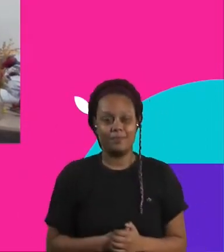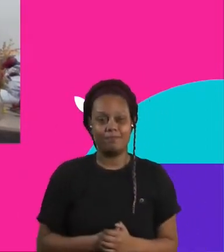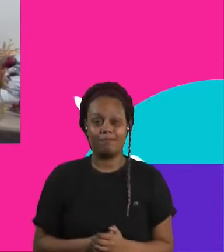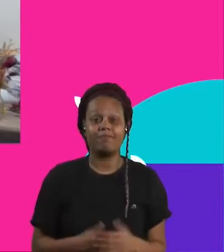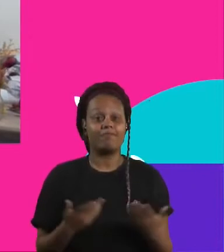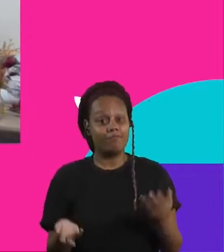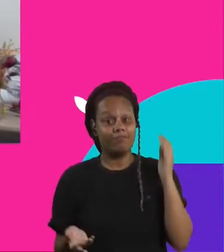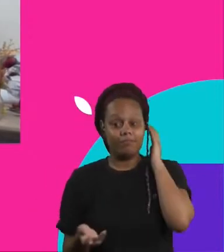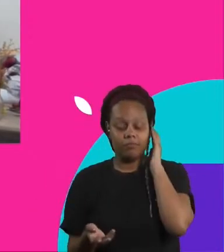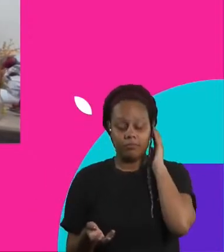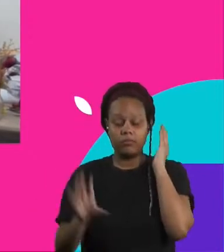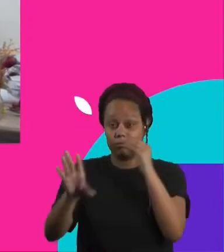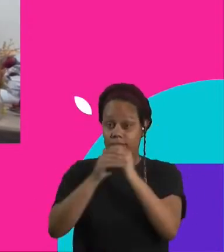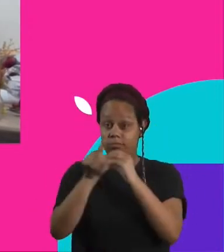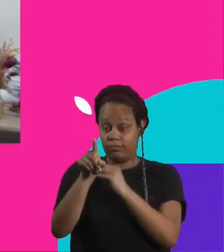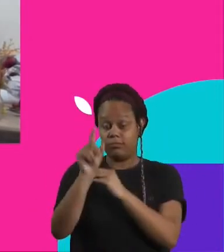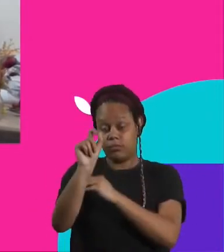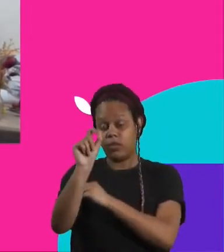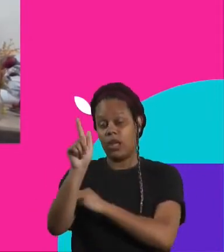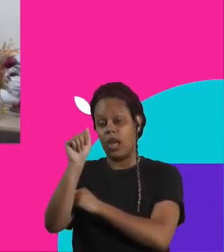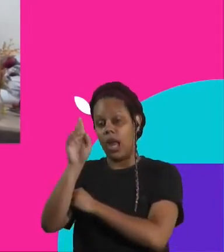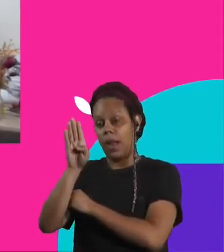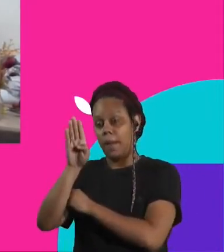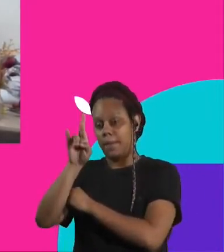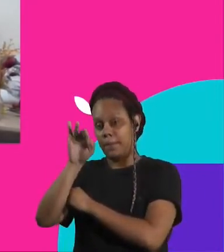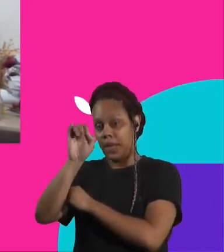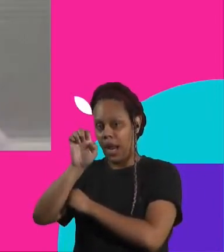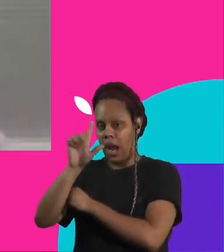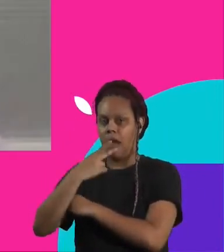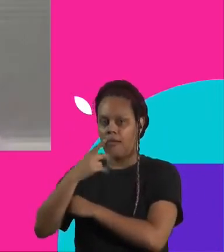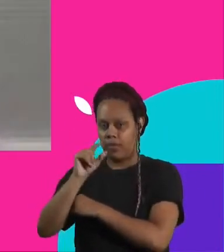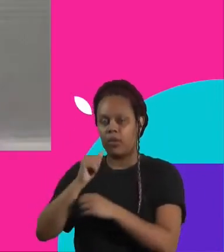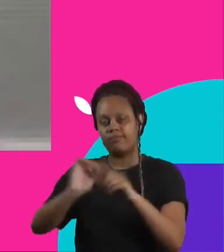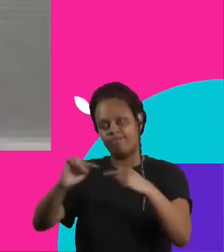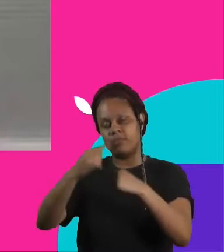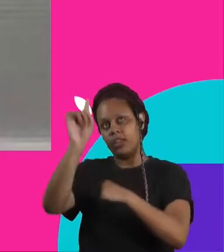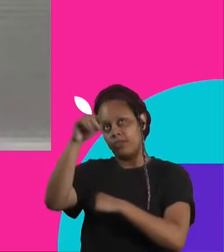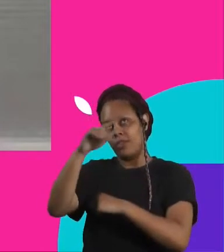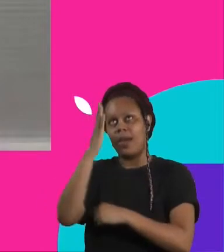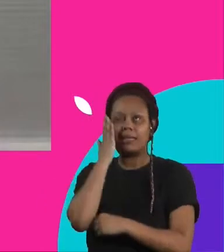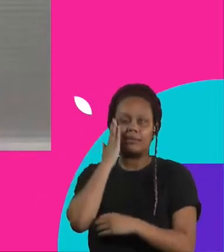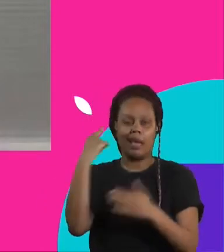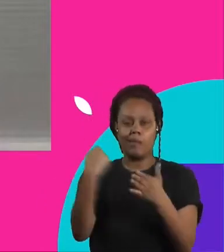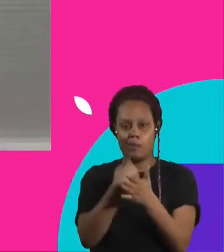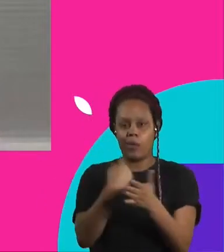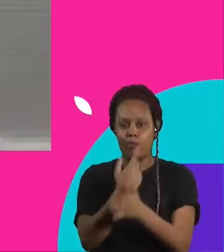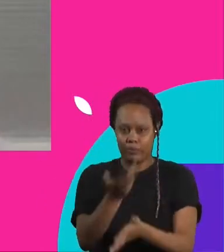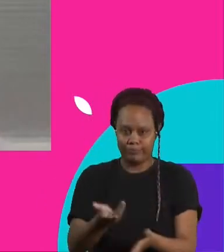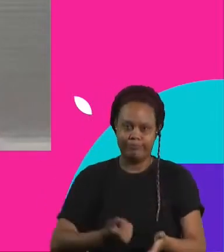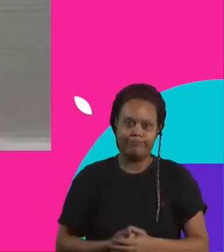Eu acho, só complementando o que o Gabriel falou, Thiago, eu acho que o desafio realmente é saber as perguntas, né? Ou seja, que